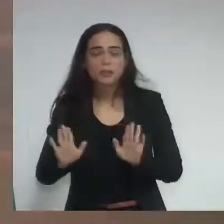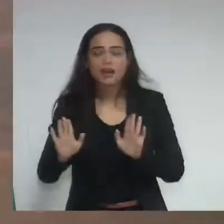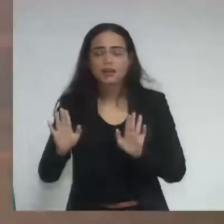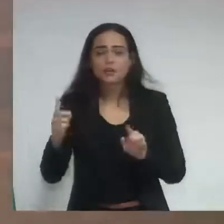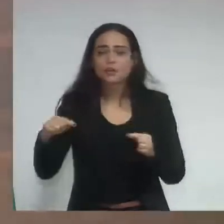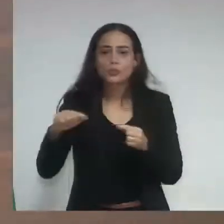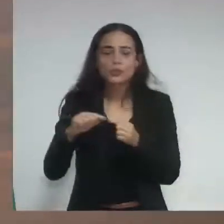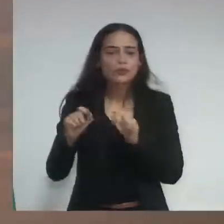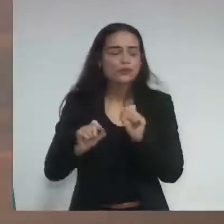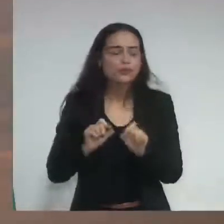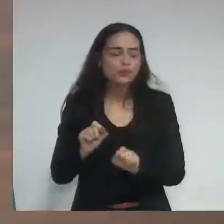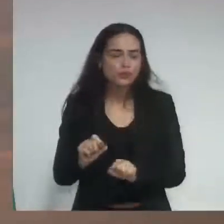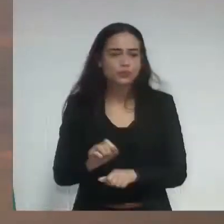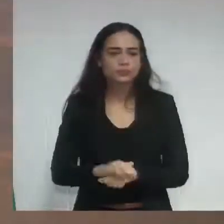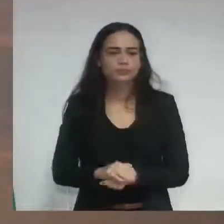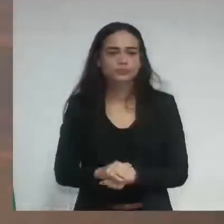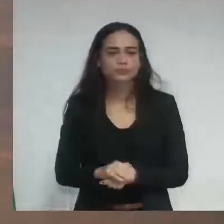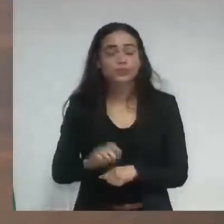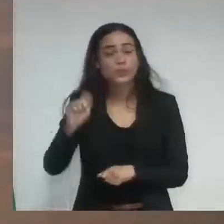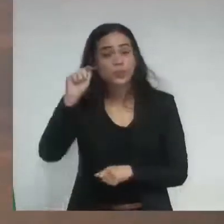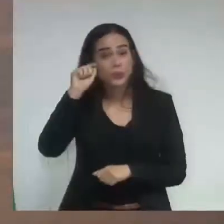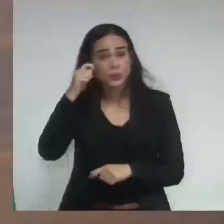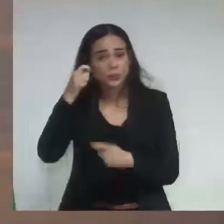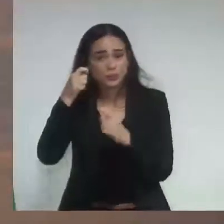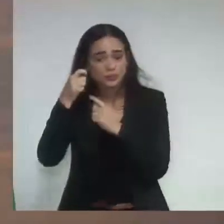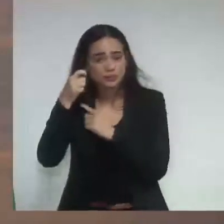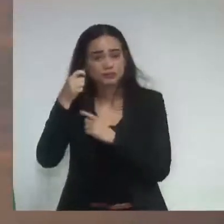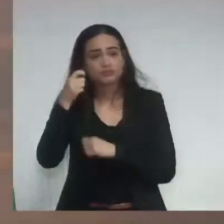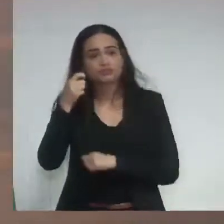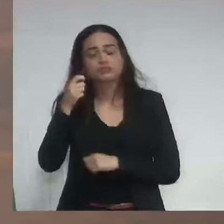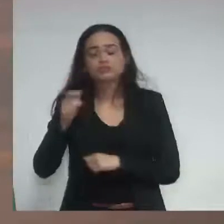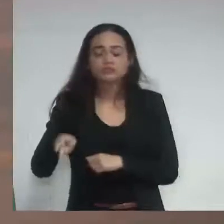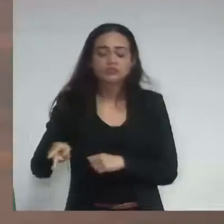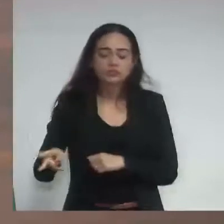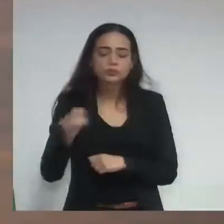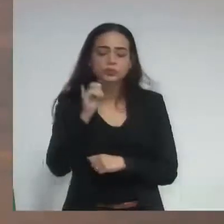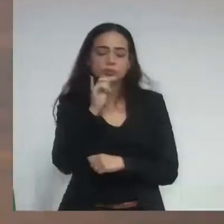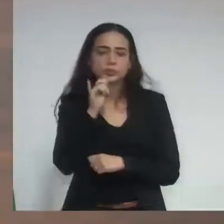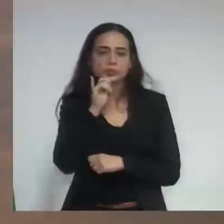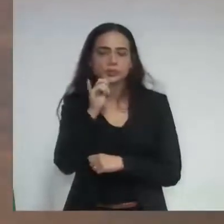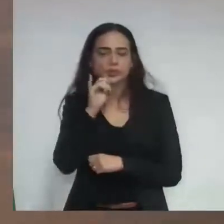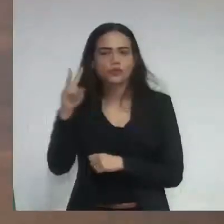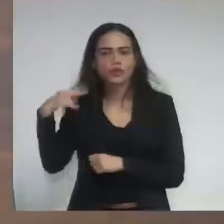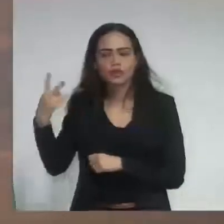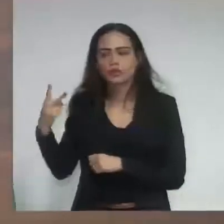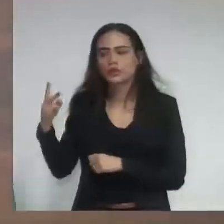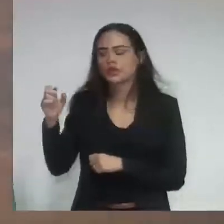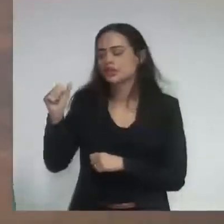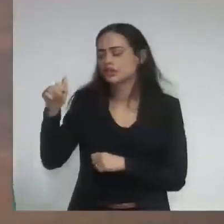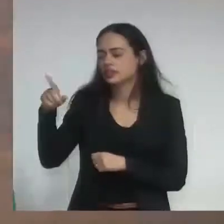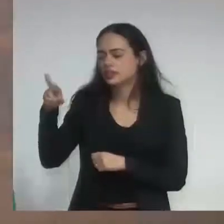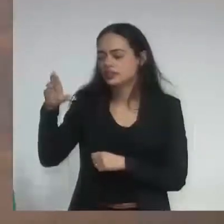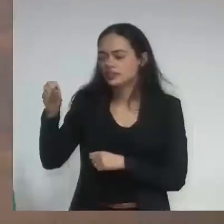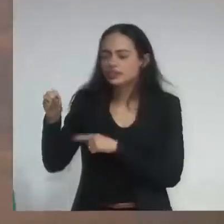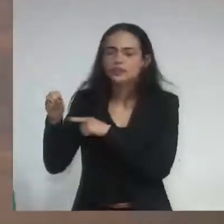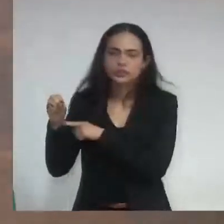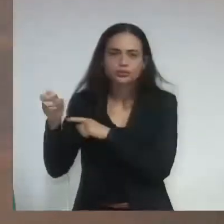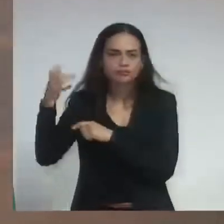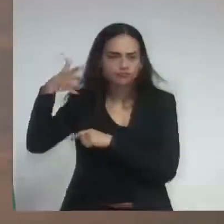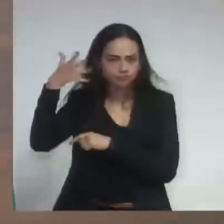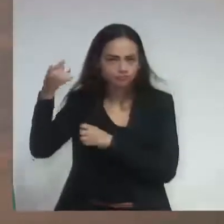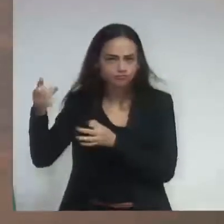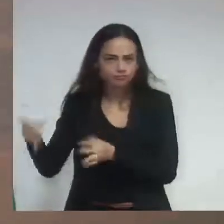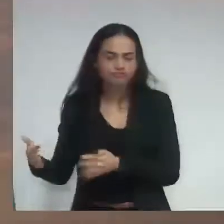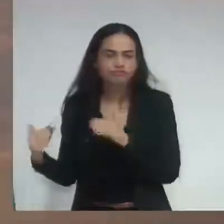não dá conta, né? Os negros continuam, como o vereador Sandro Rebeca acabou de falar, continuam morrendo mais, continuam